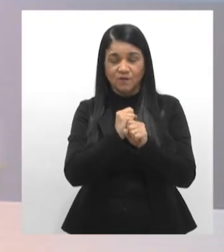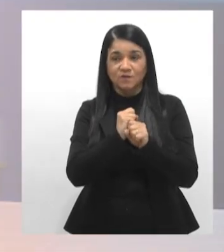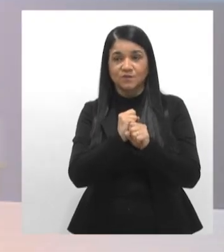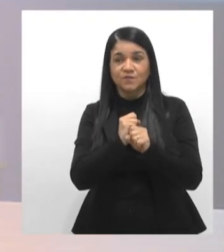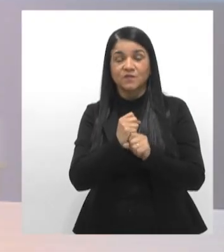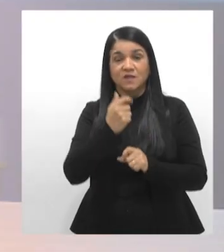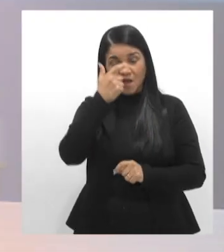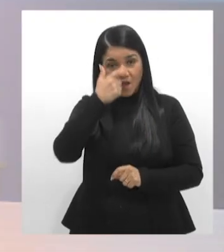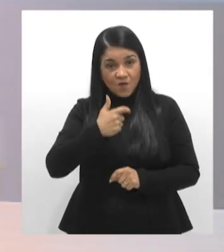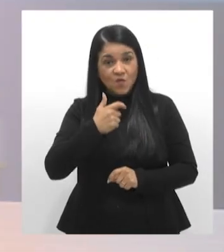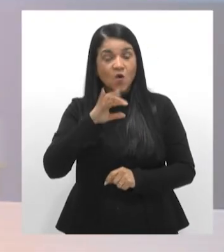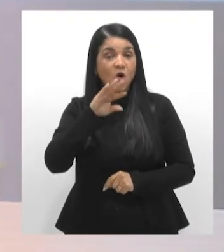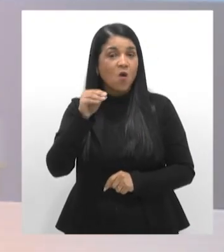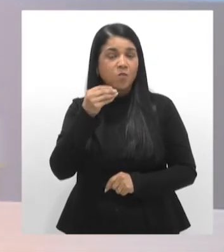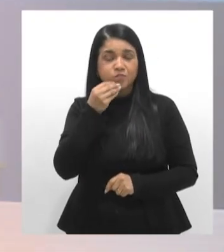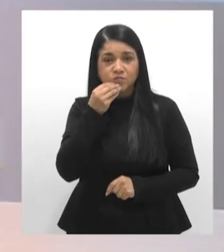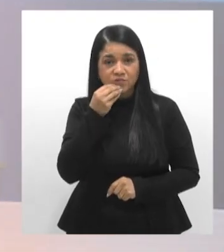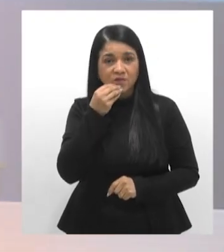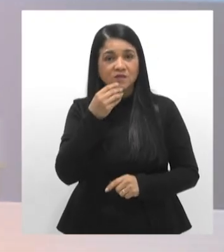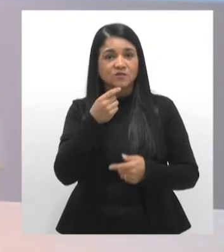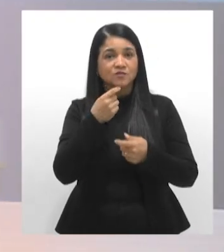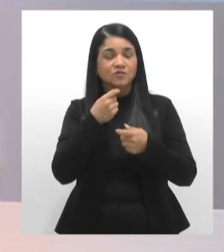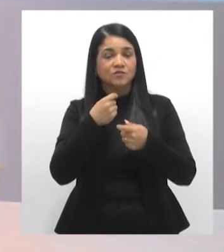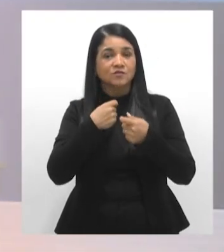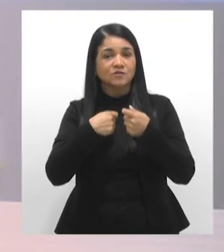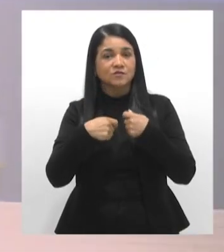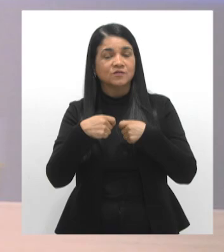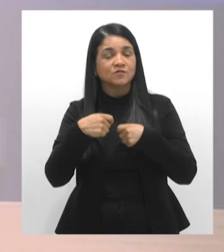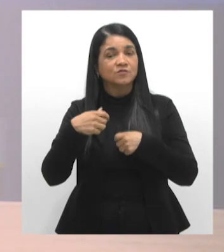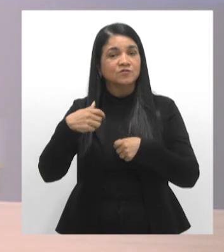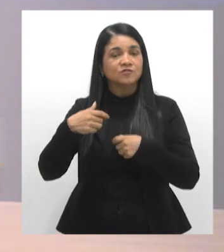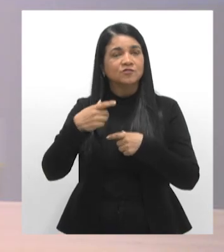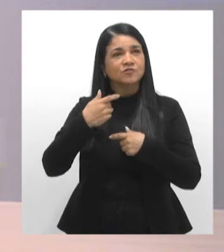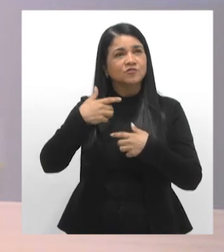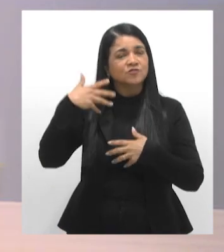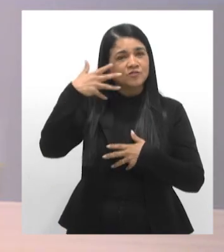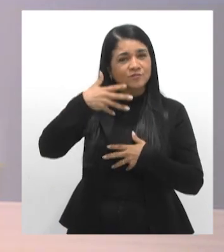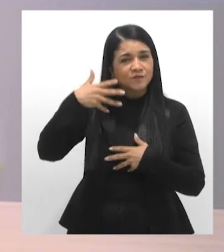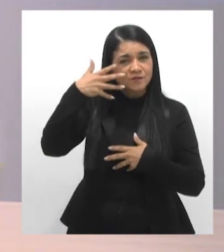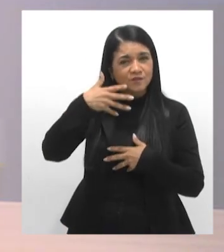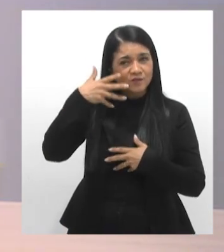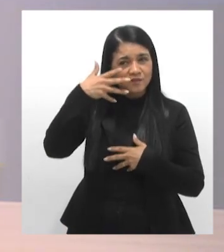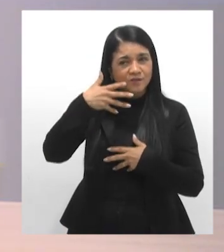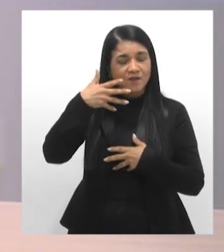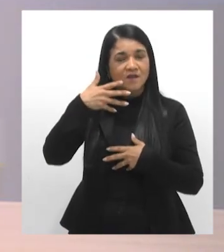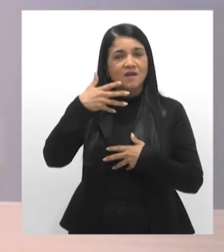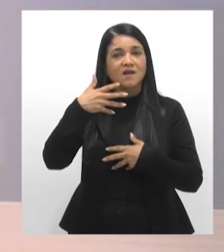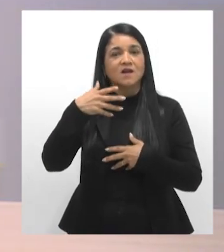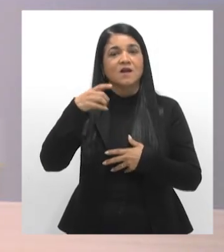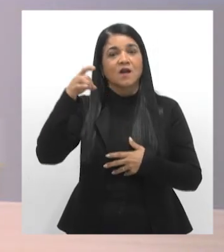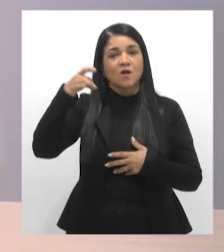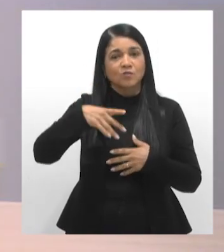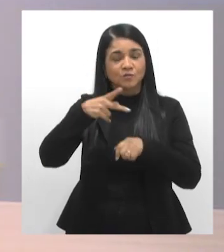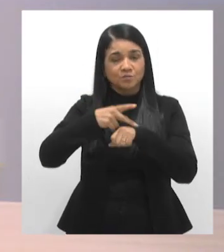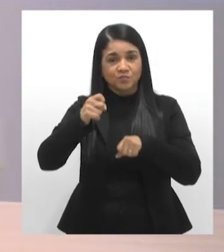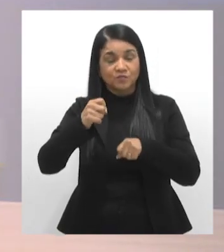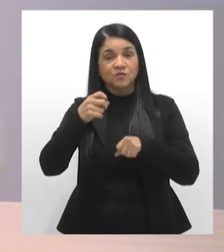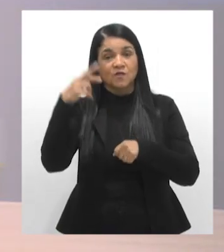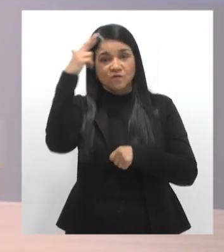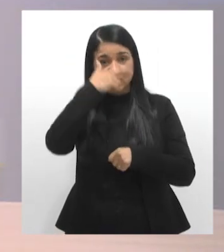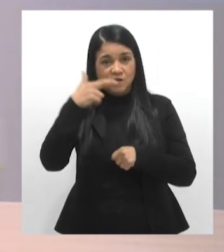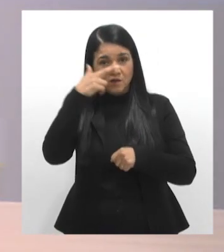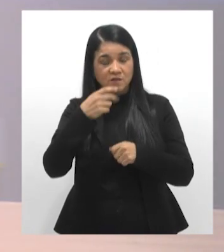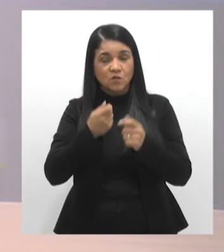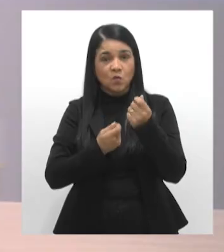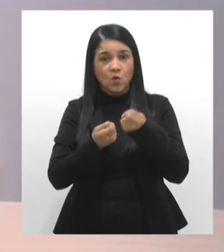Eu tive a oportunidade de ministrar aqui na última pós-graduação, essa pós-graduação já citada, de fiscalização, controle e orçamento